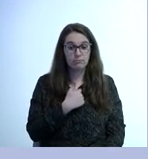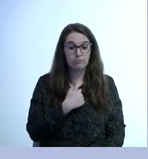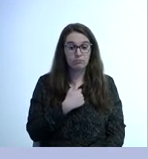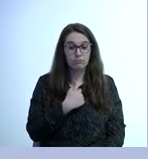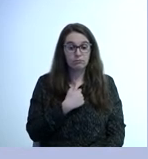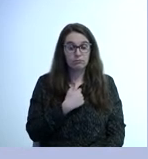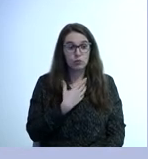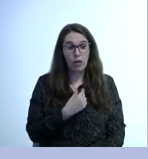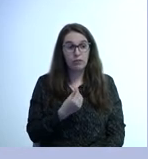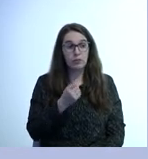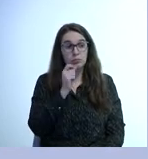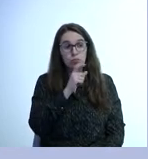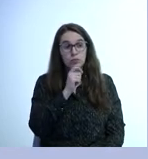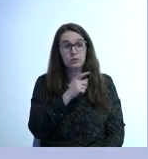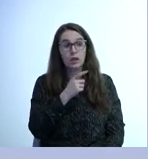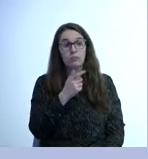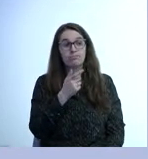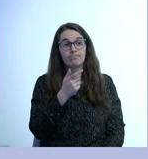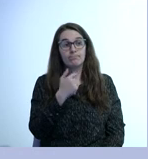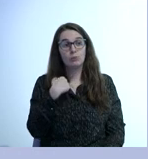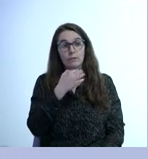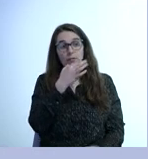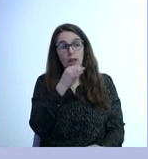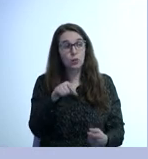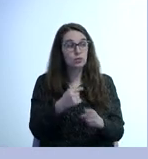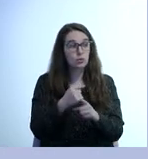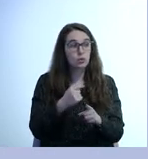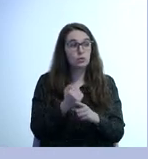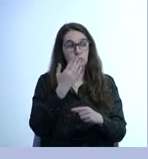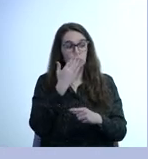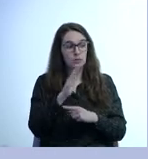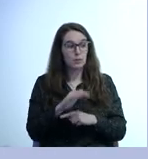podia juntar a isto outros aspectos como